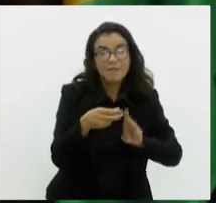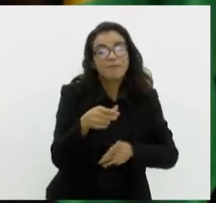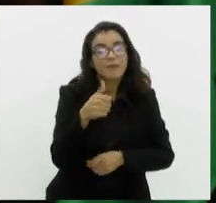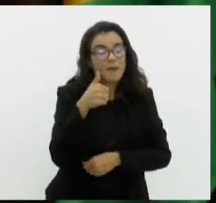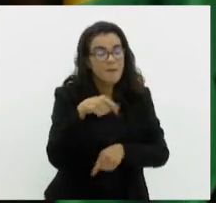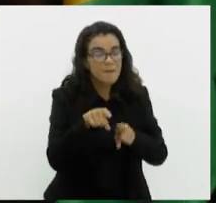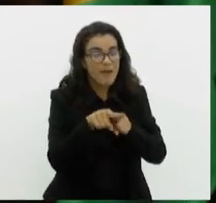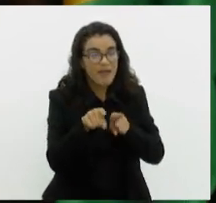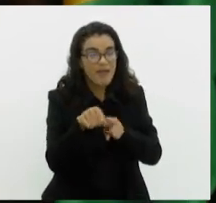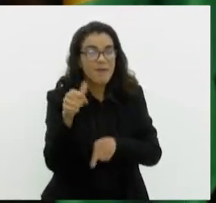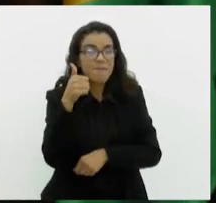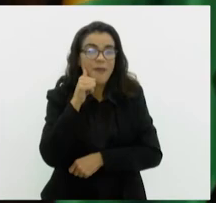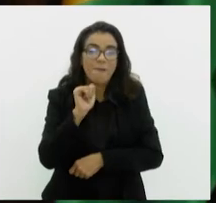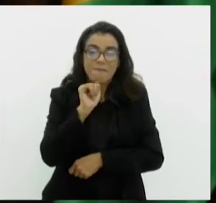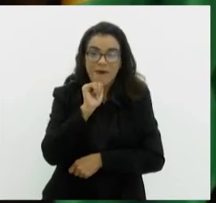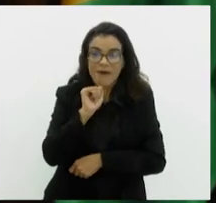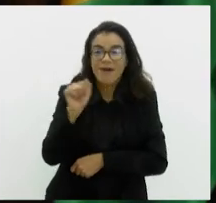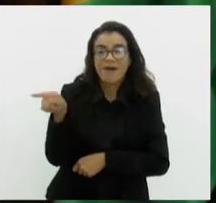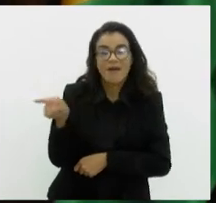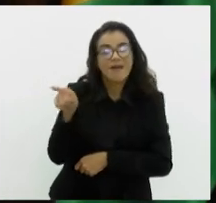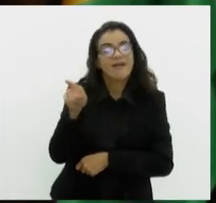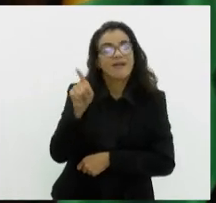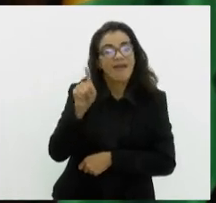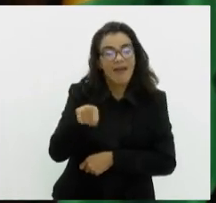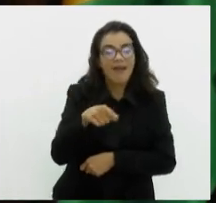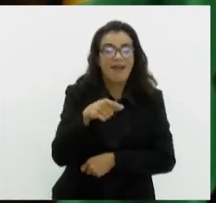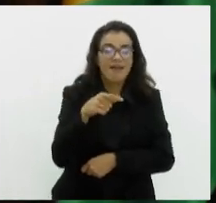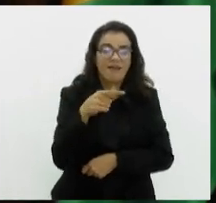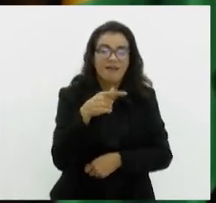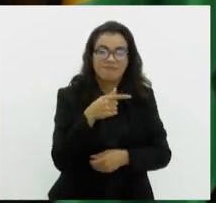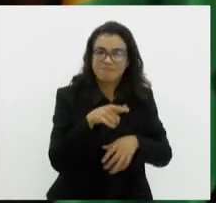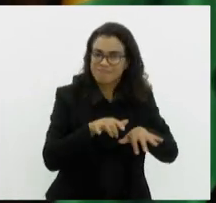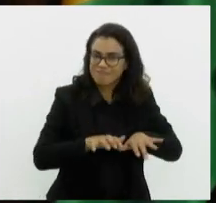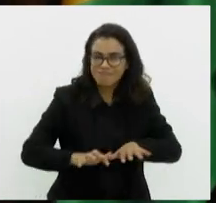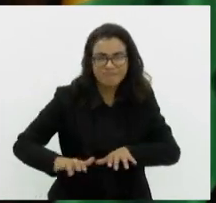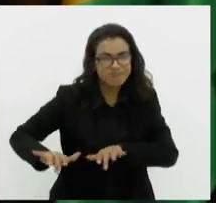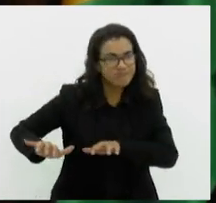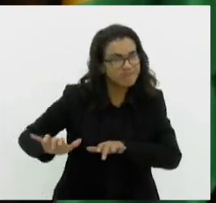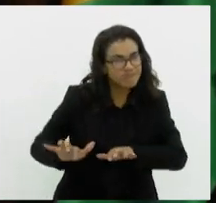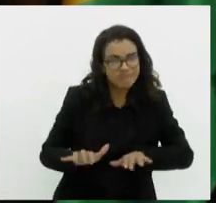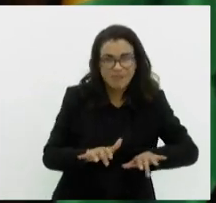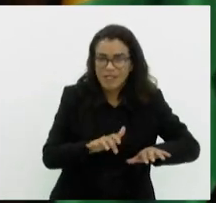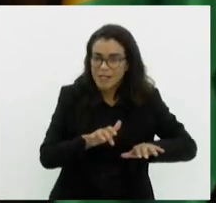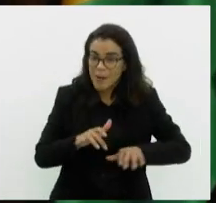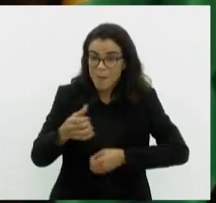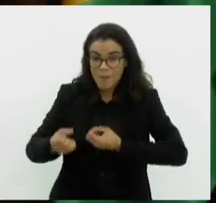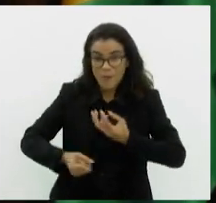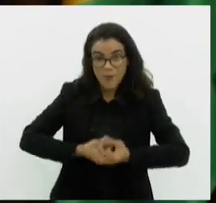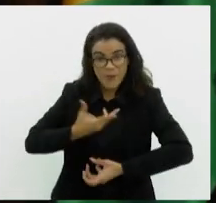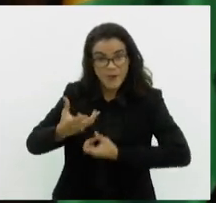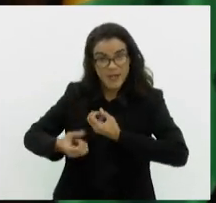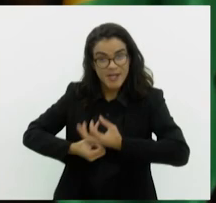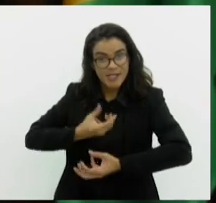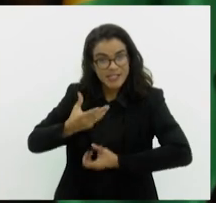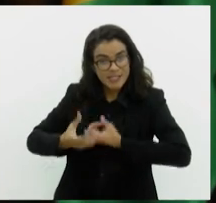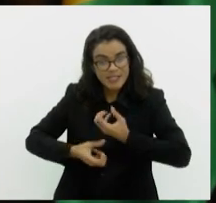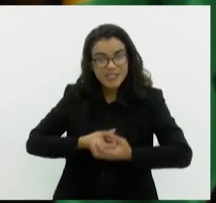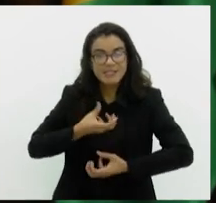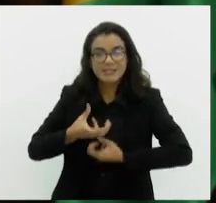negra, intérprete de inglês, cantora, pianista, poetisa, e